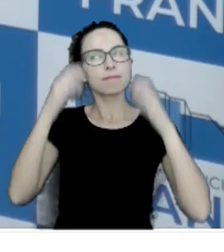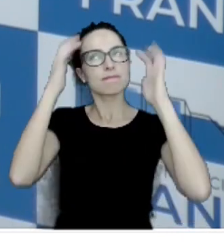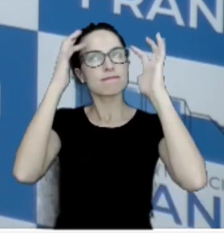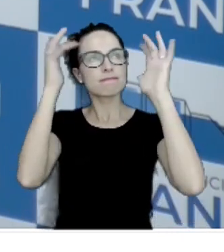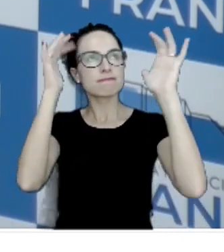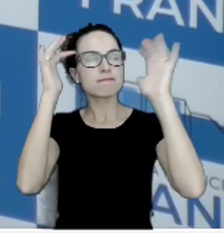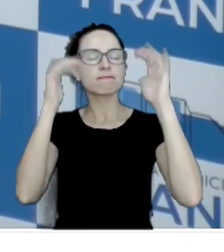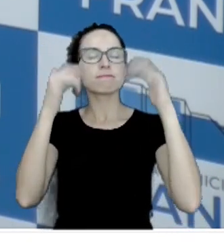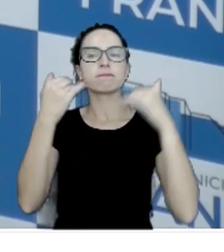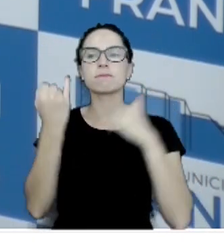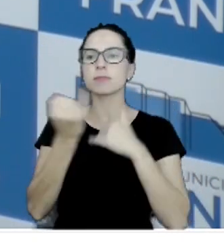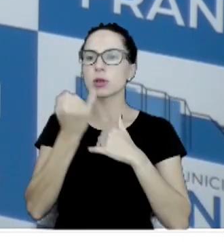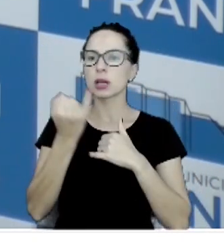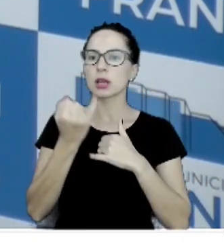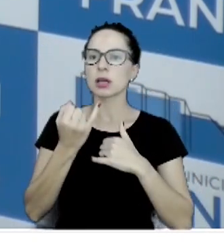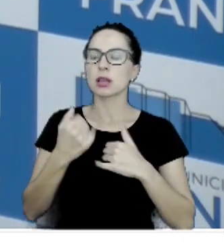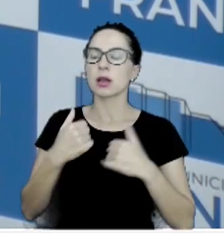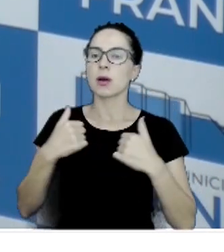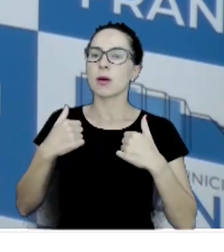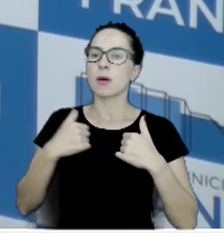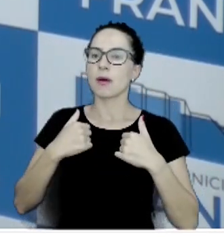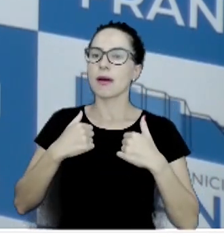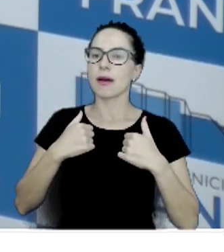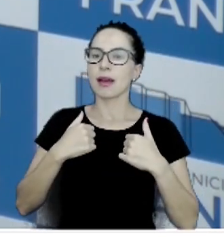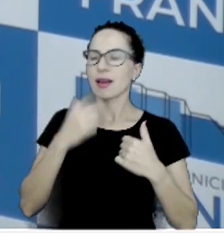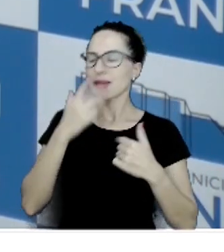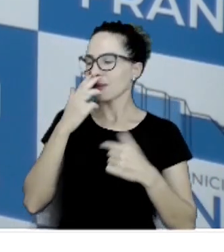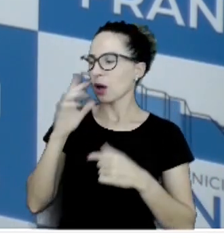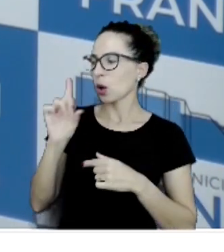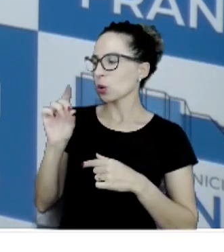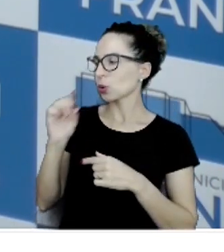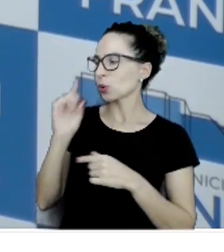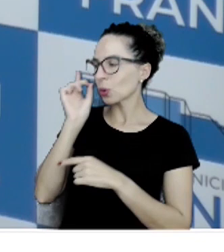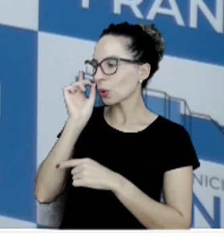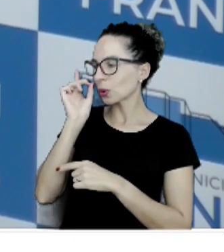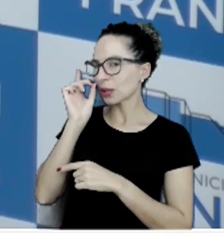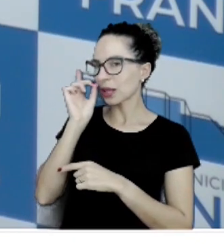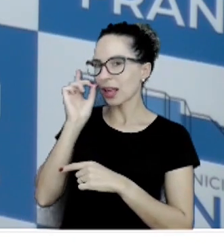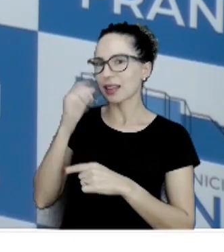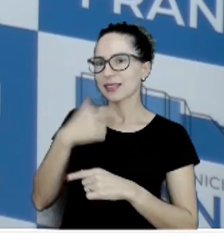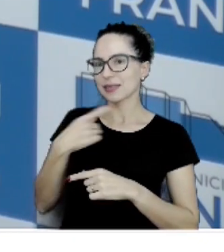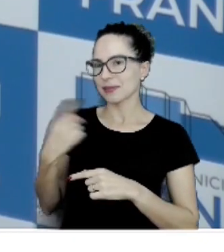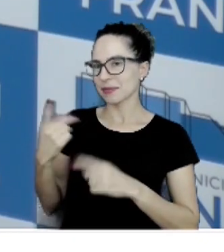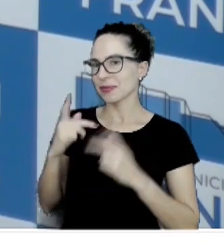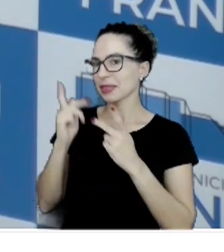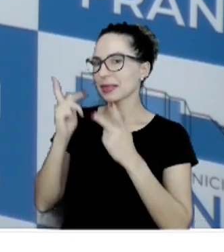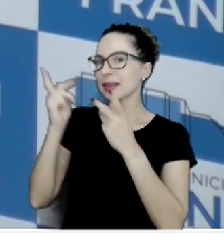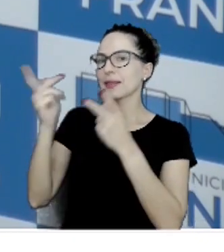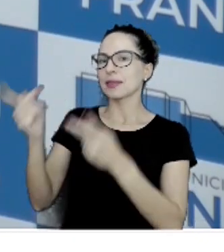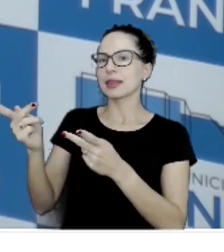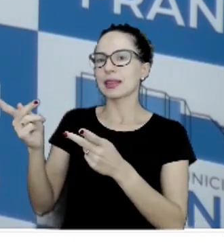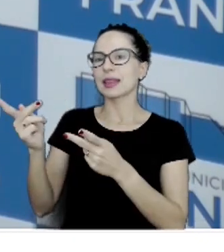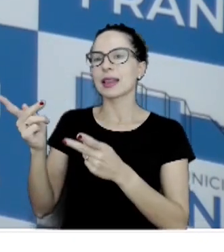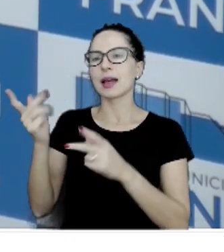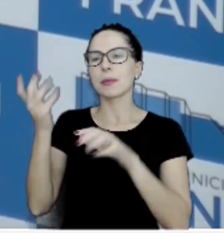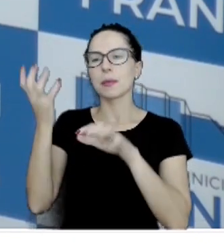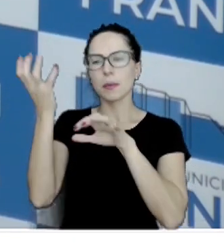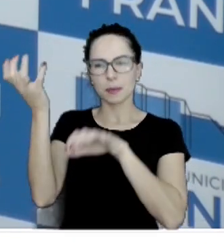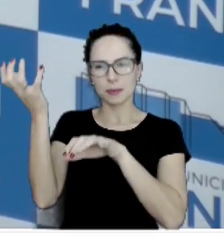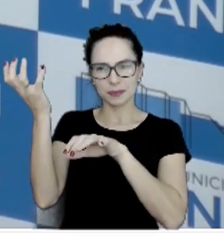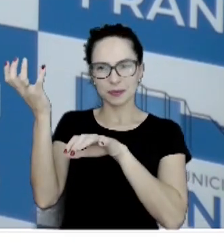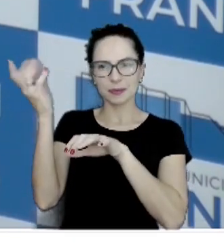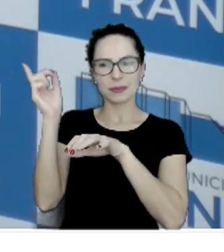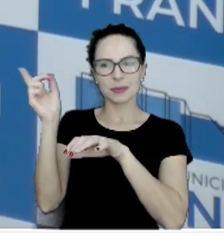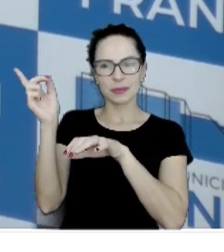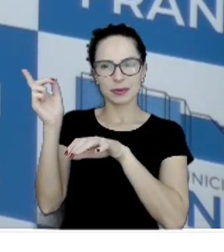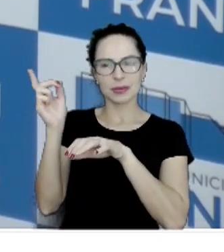aqui, como eu disse, viu, Donizete, da visita que nós tivemos lá no Palácio dos Bandeirantes,